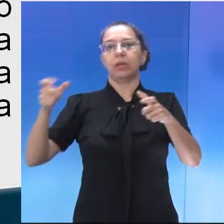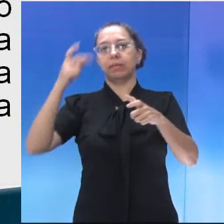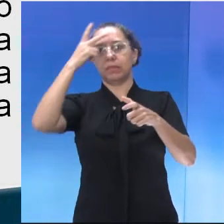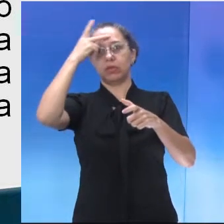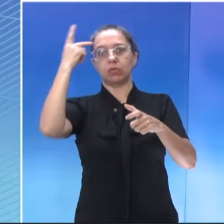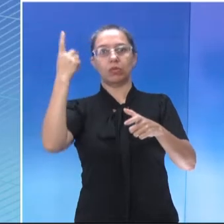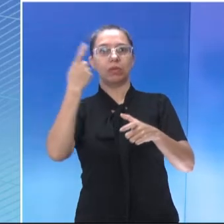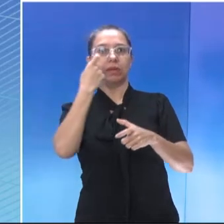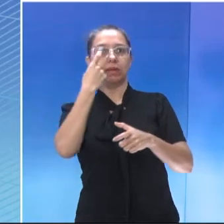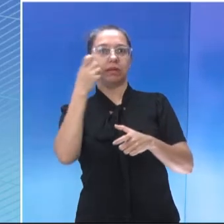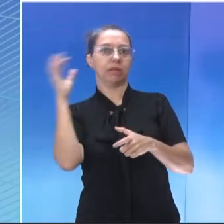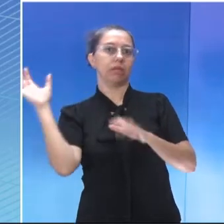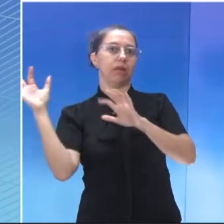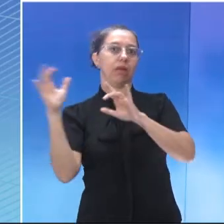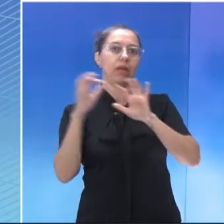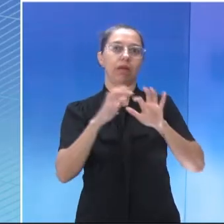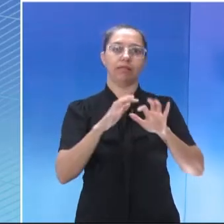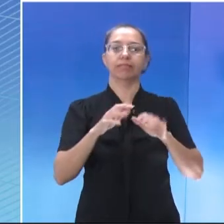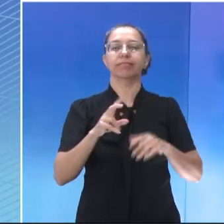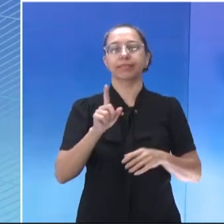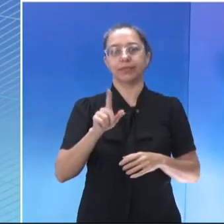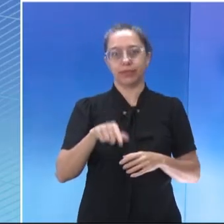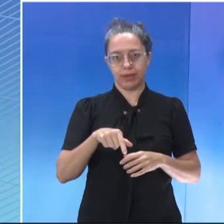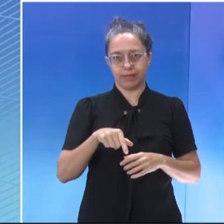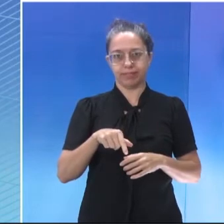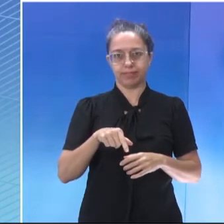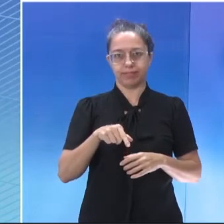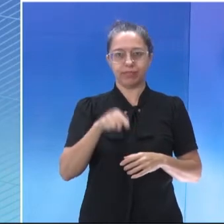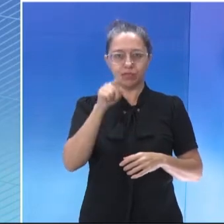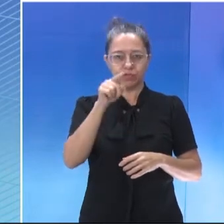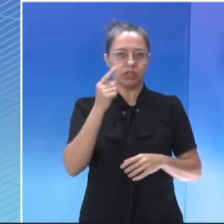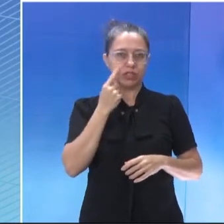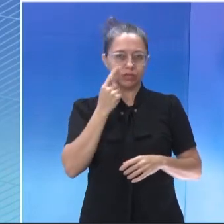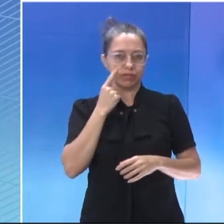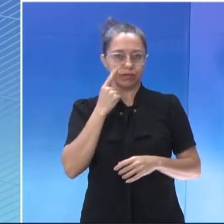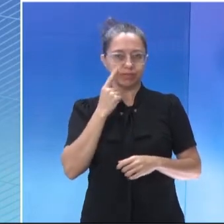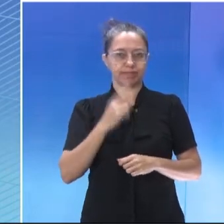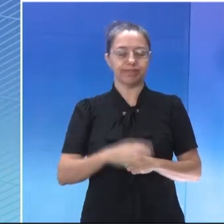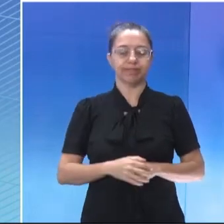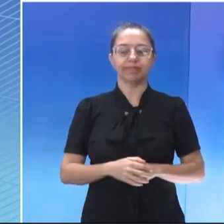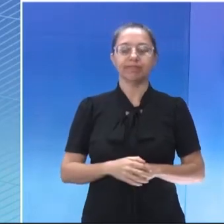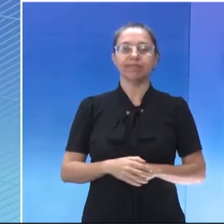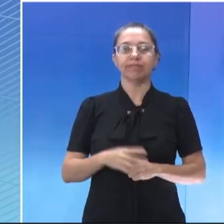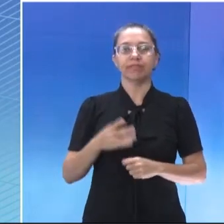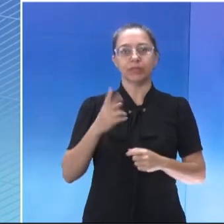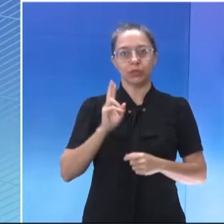coletivo social. Não é isso que a gente anda observando? Vamos continuar na questão.